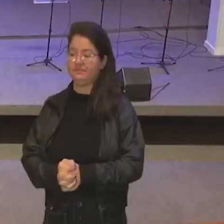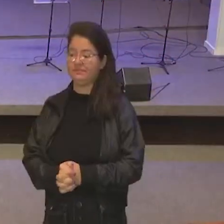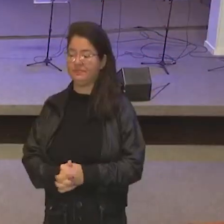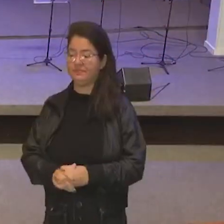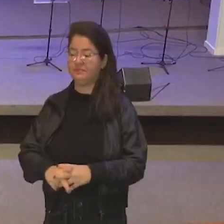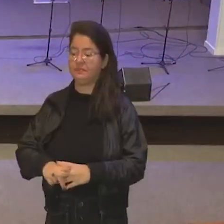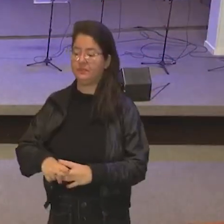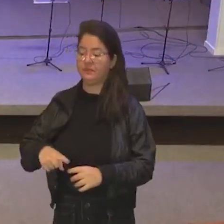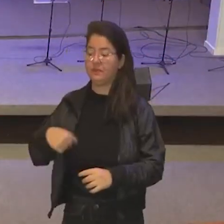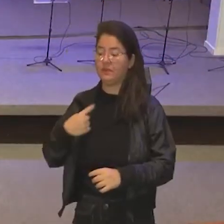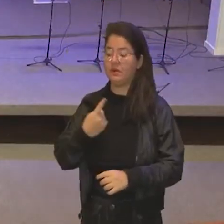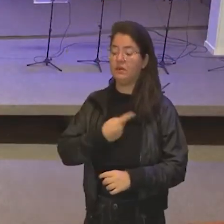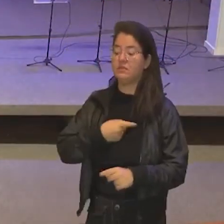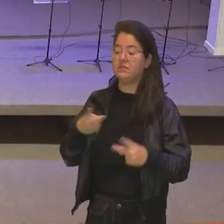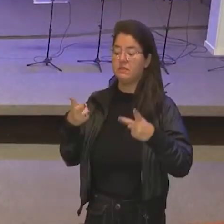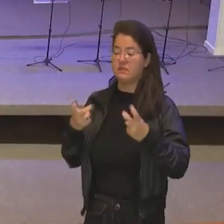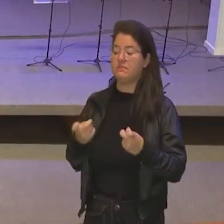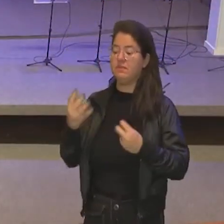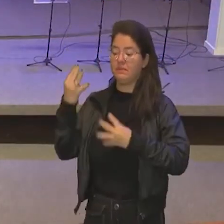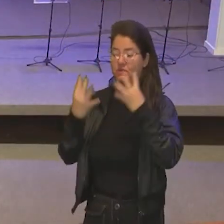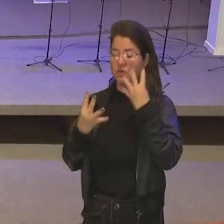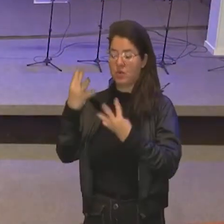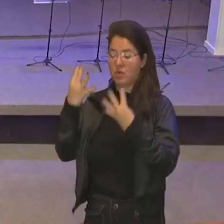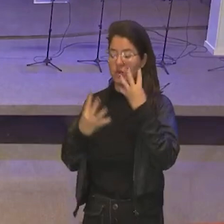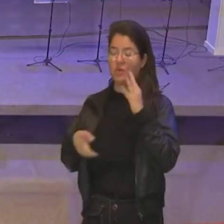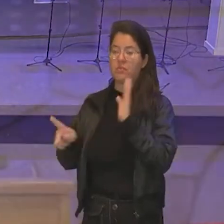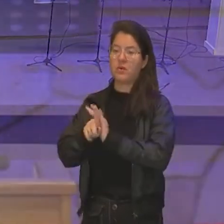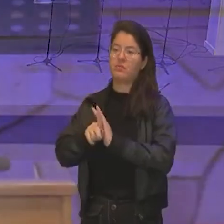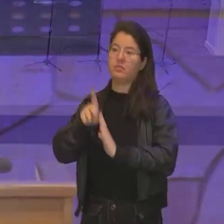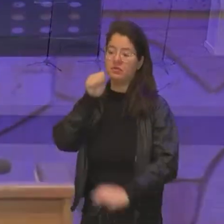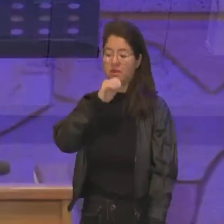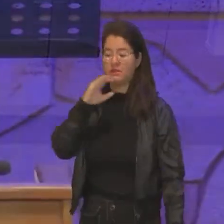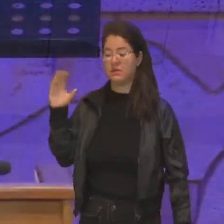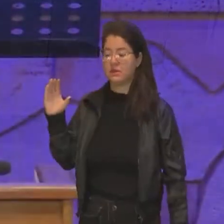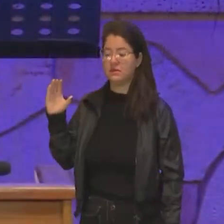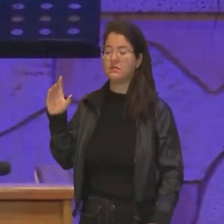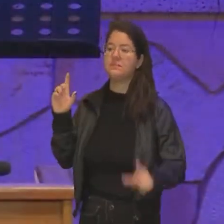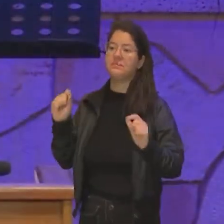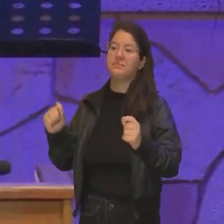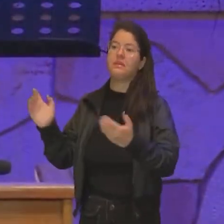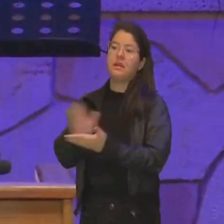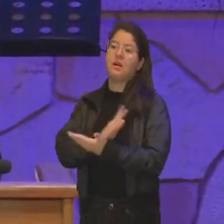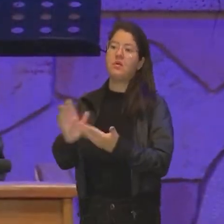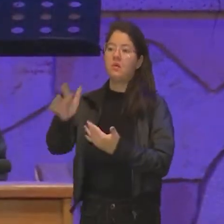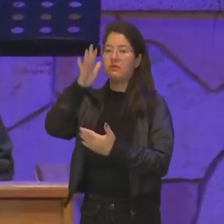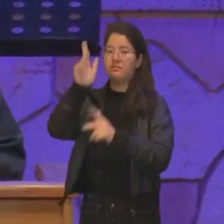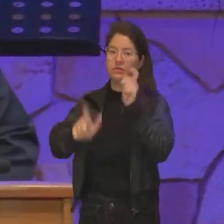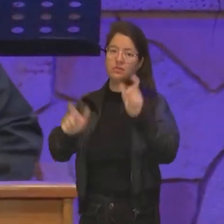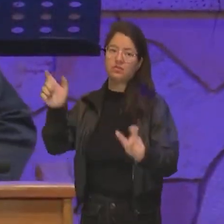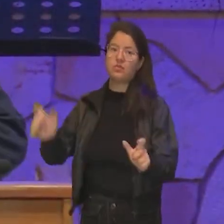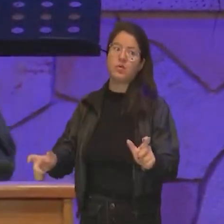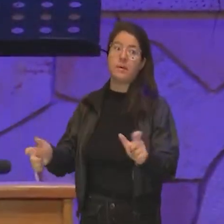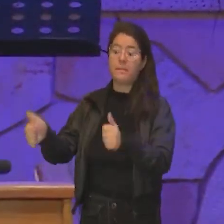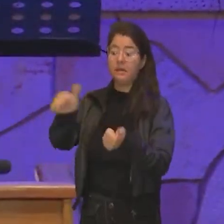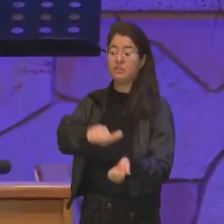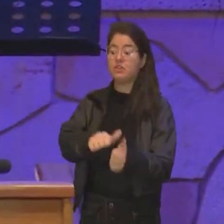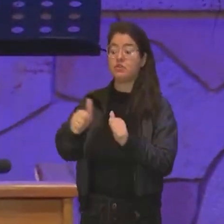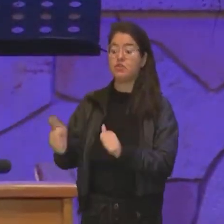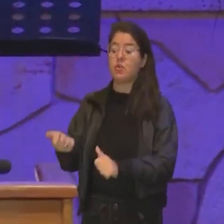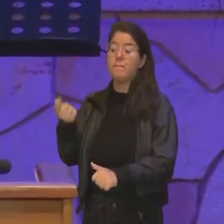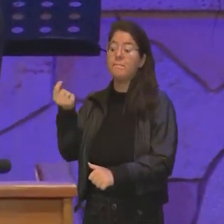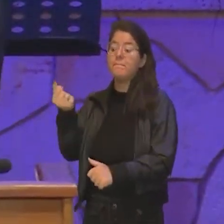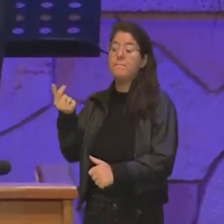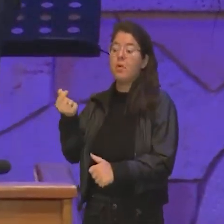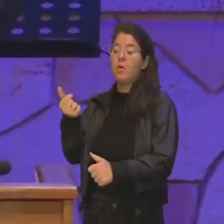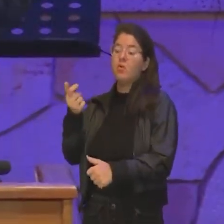Nós percebemos neste coro, o coro dos adolescentes, alguns que foram batizados recentemente. Eu gostaria de perguntar quem